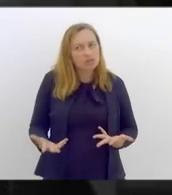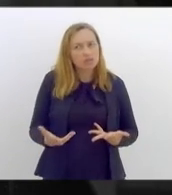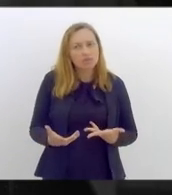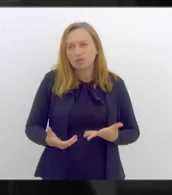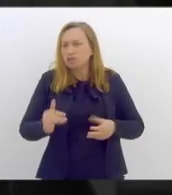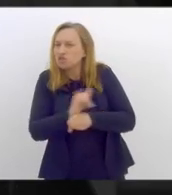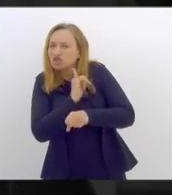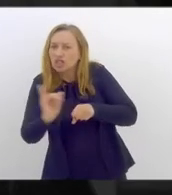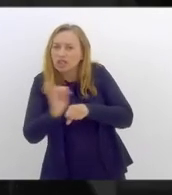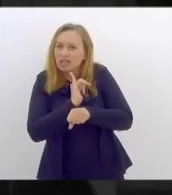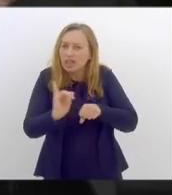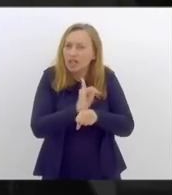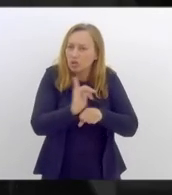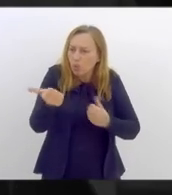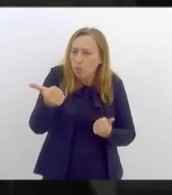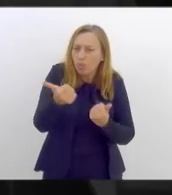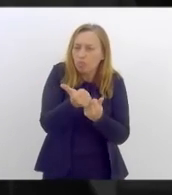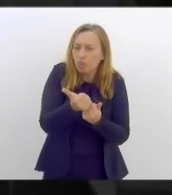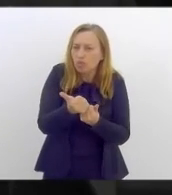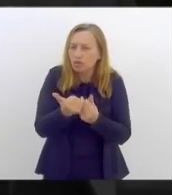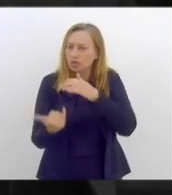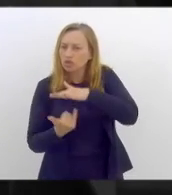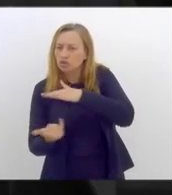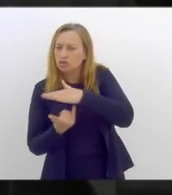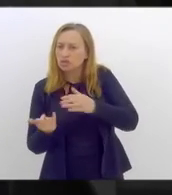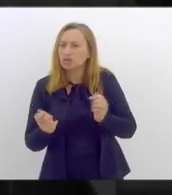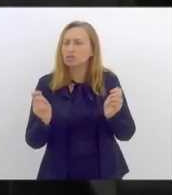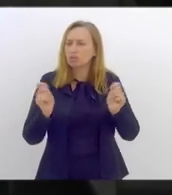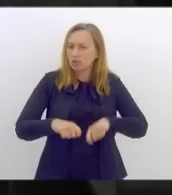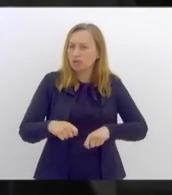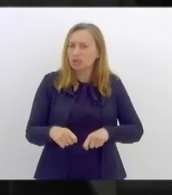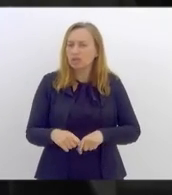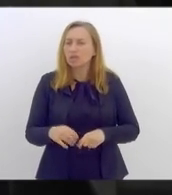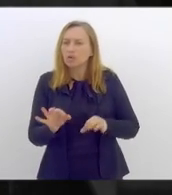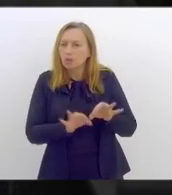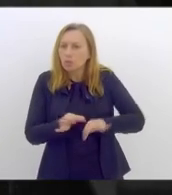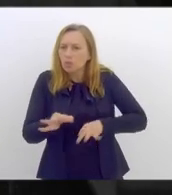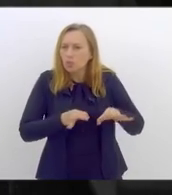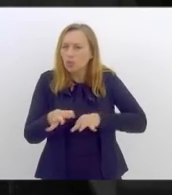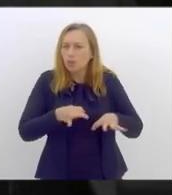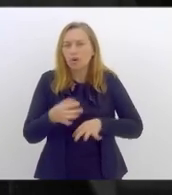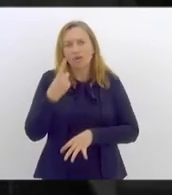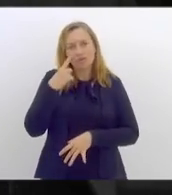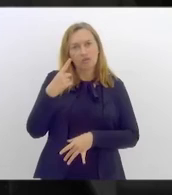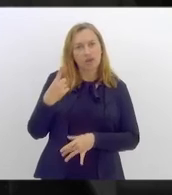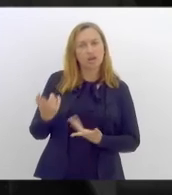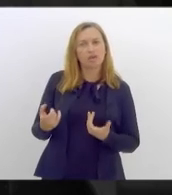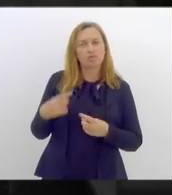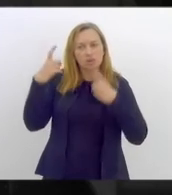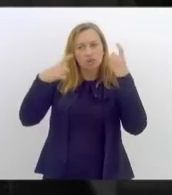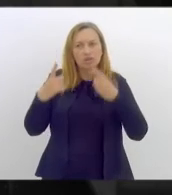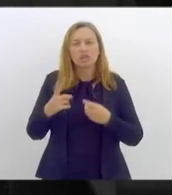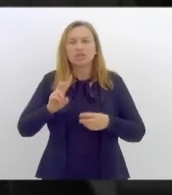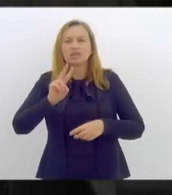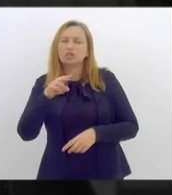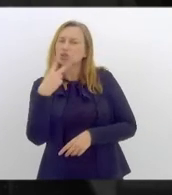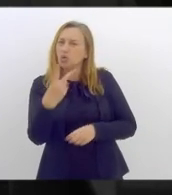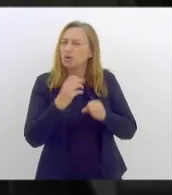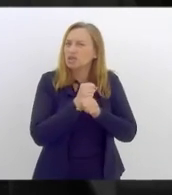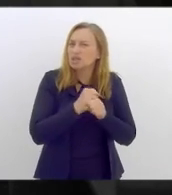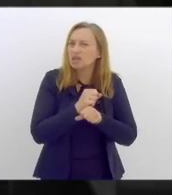Alternativa de buscar apoio das instituições competentes de tentar reorganizar Olha que drama Depois de dois anos de pandemia